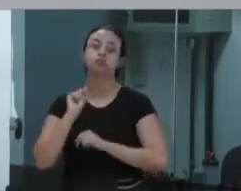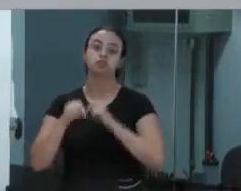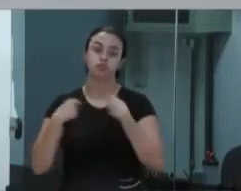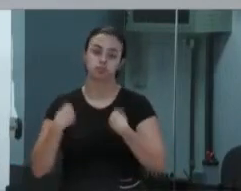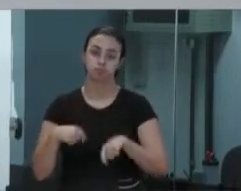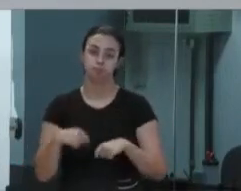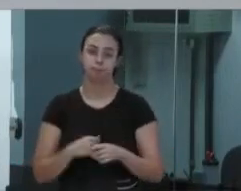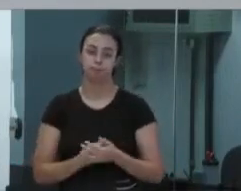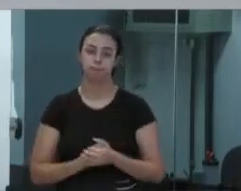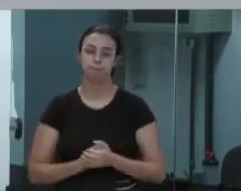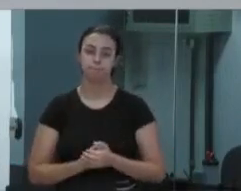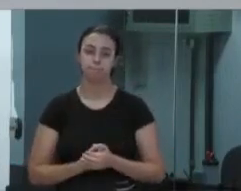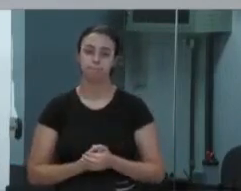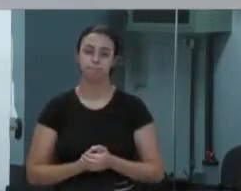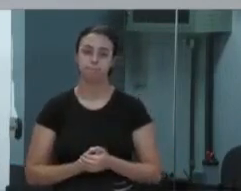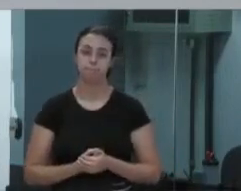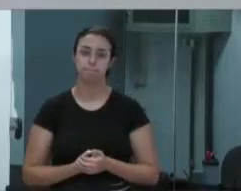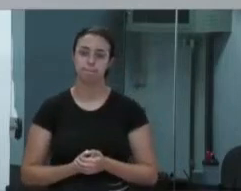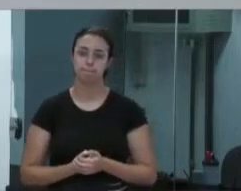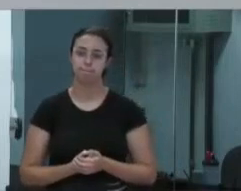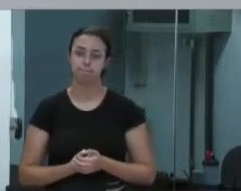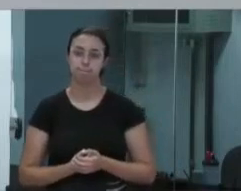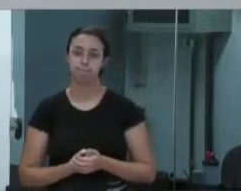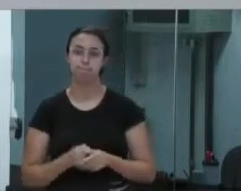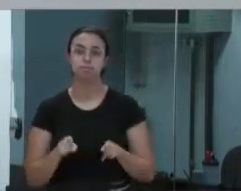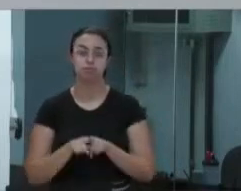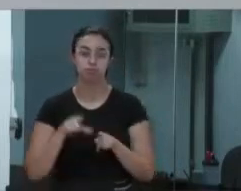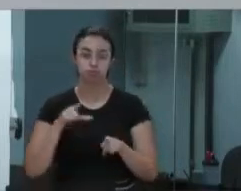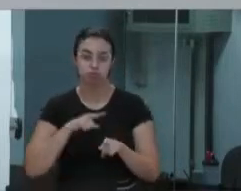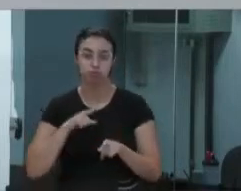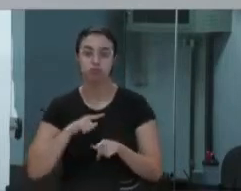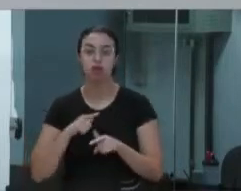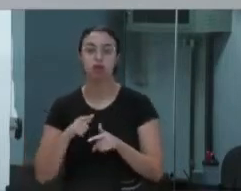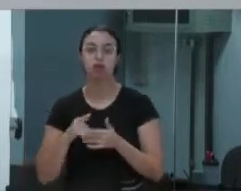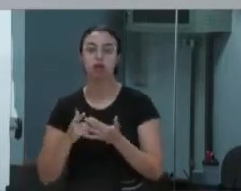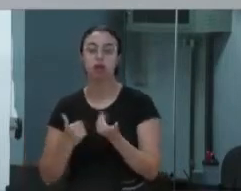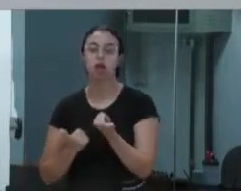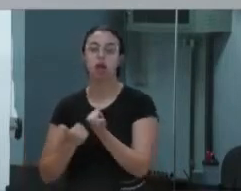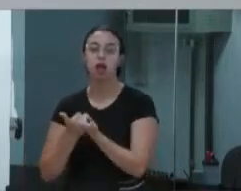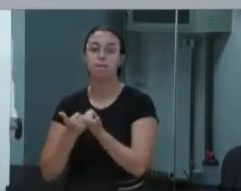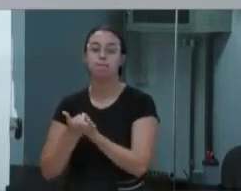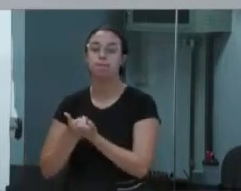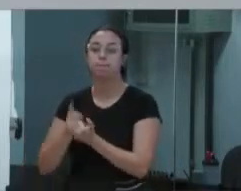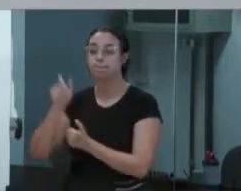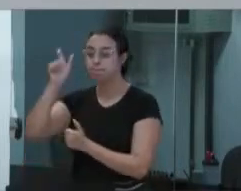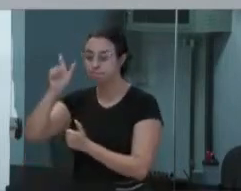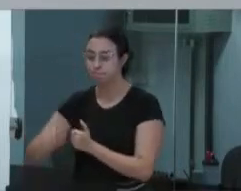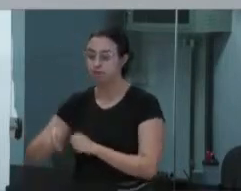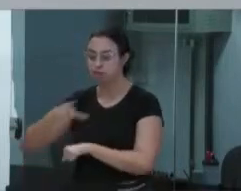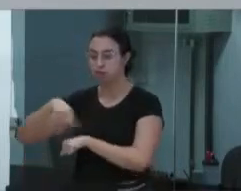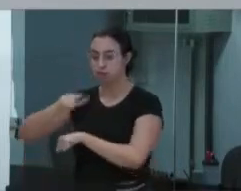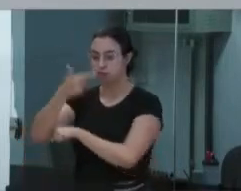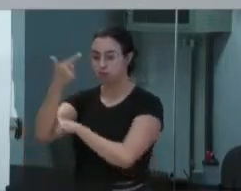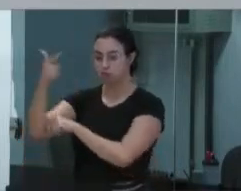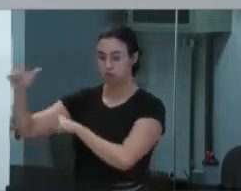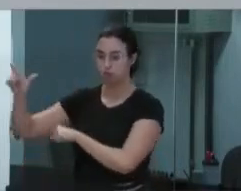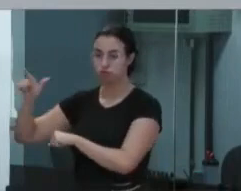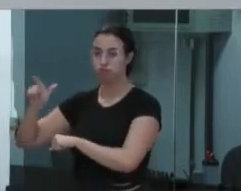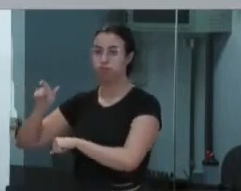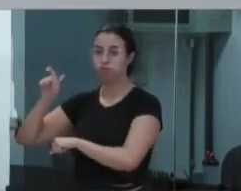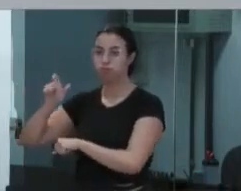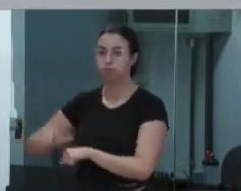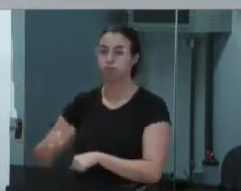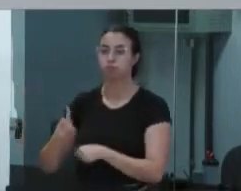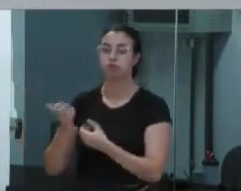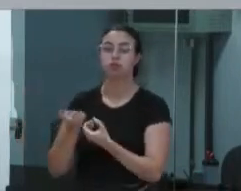necessário. E a gente tem o serviço de apoio ao migrante, que são as concessões de passagem. Então, o sujeito ele não é daqui, né, ele quer